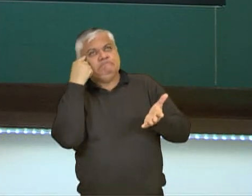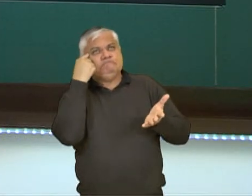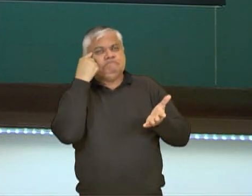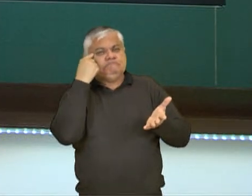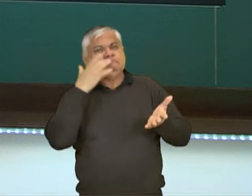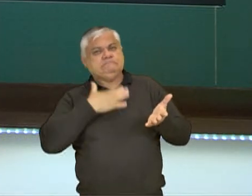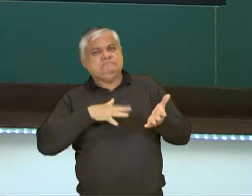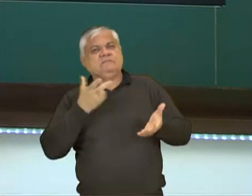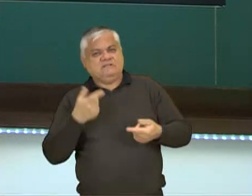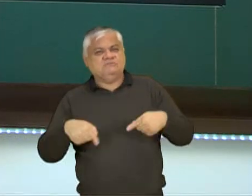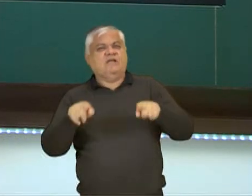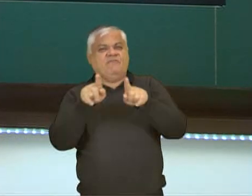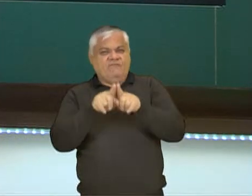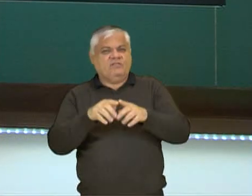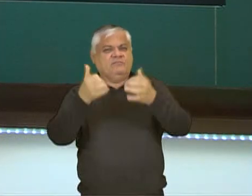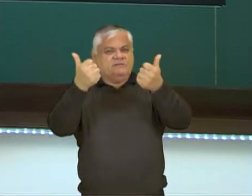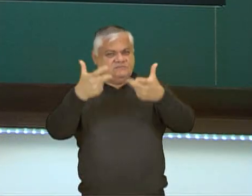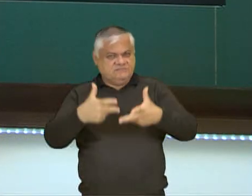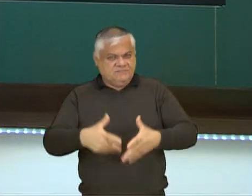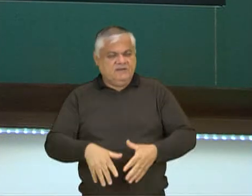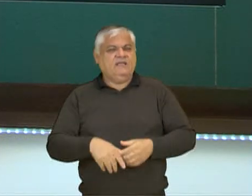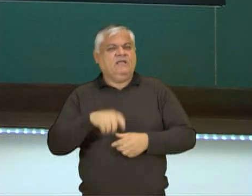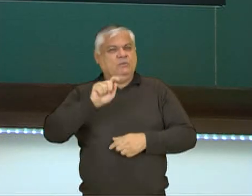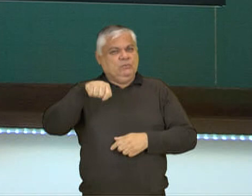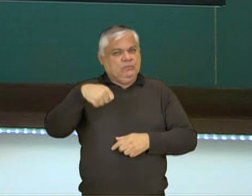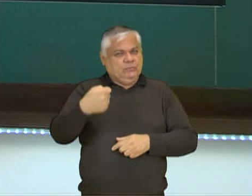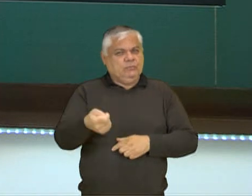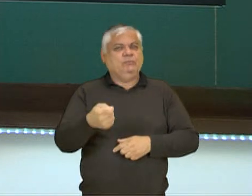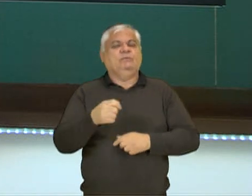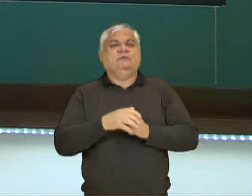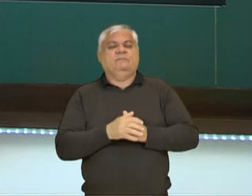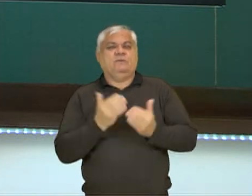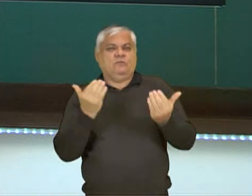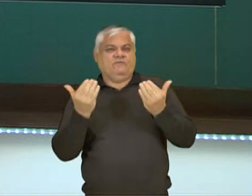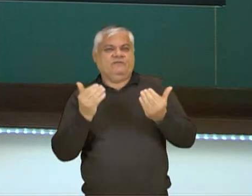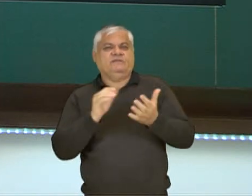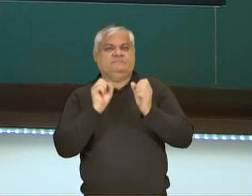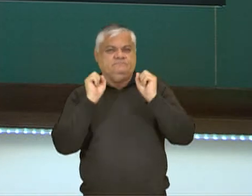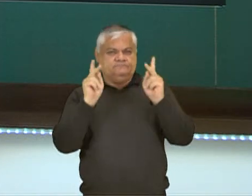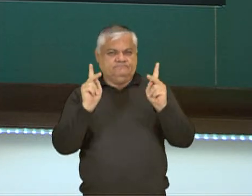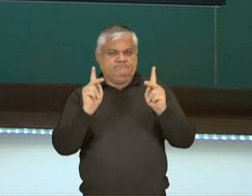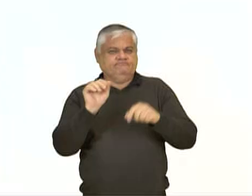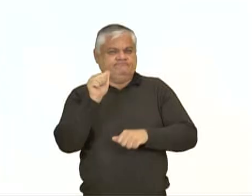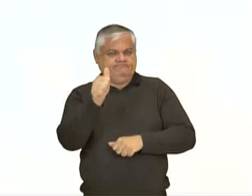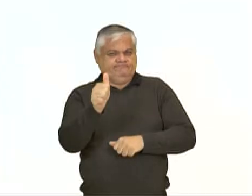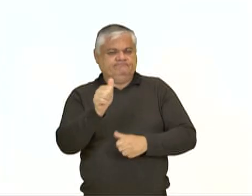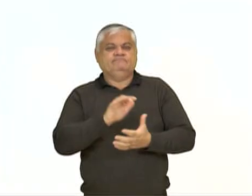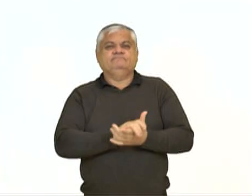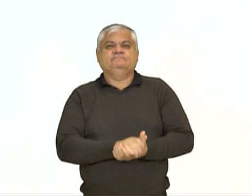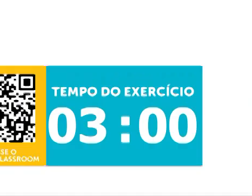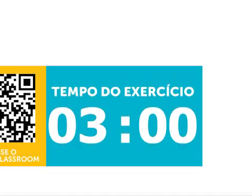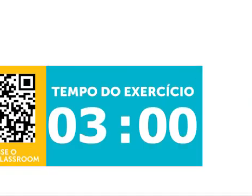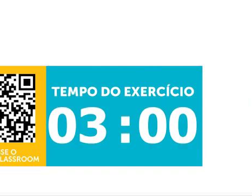calma aí, e a gente já volta para falar sobre essa questão para a gente conferir a resposta, ok? Até daqui a pouquinho.